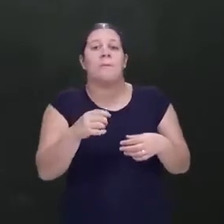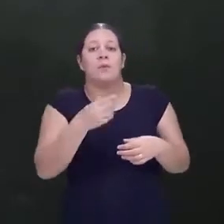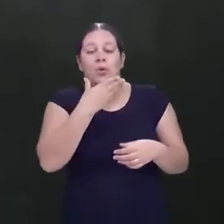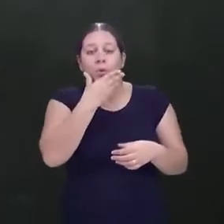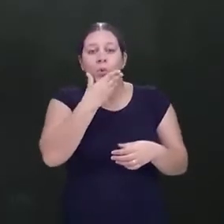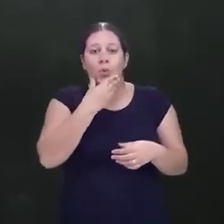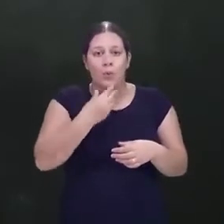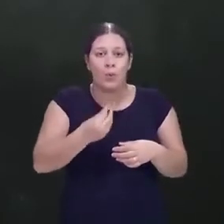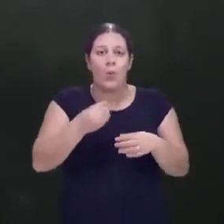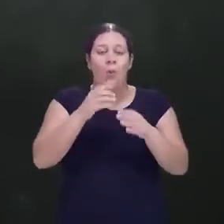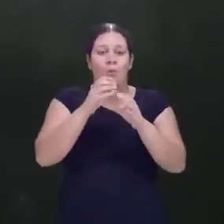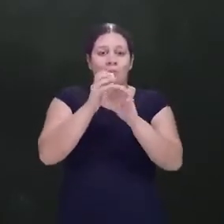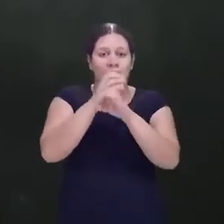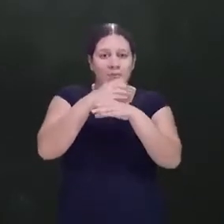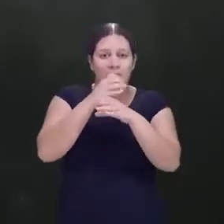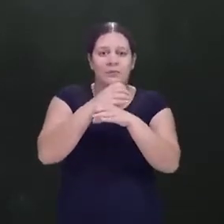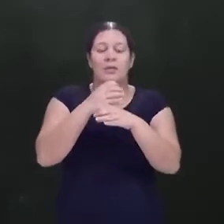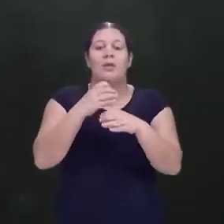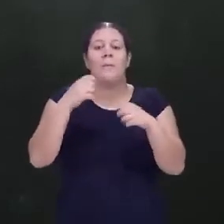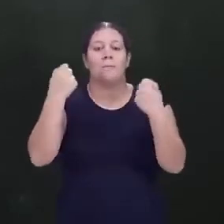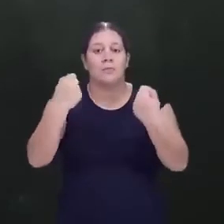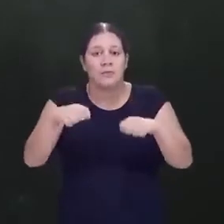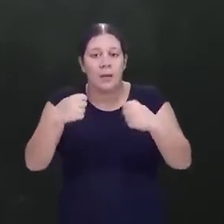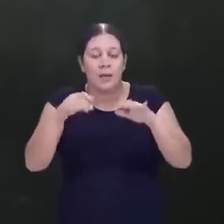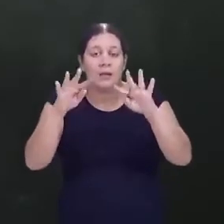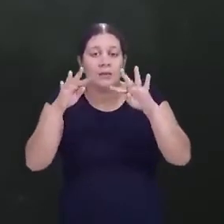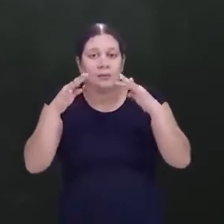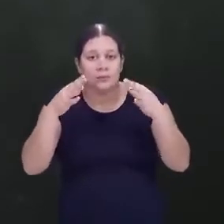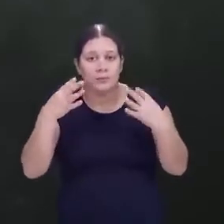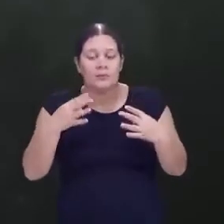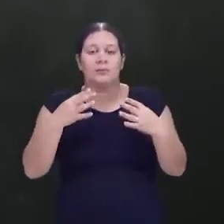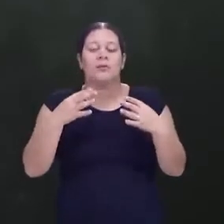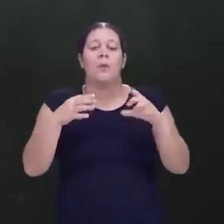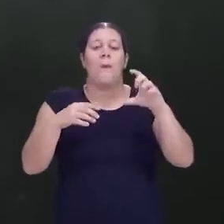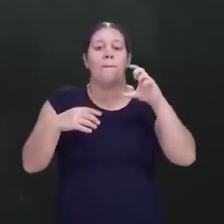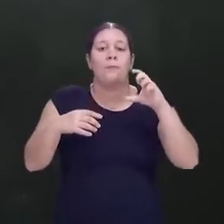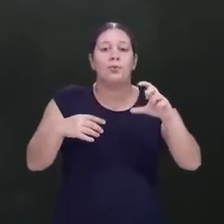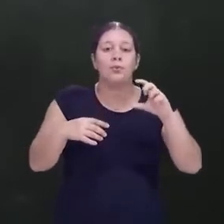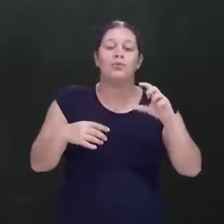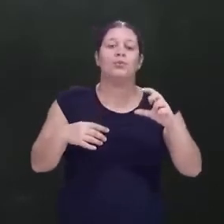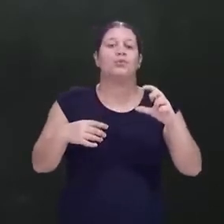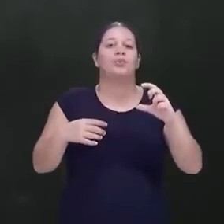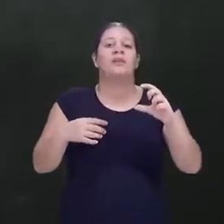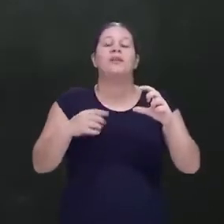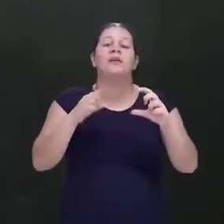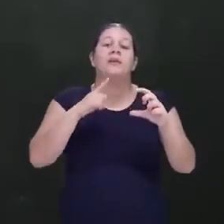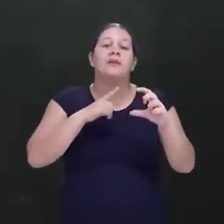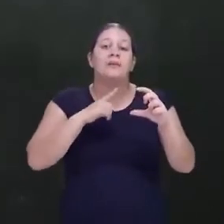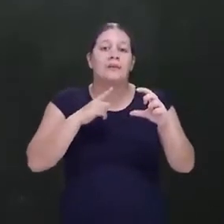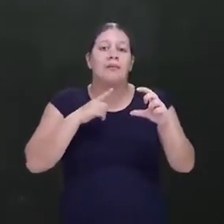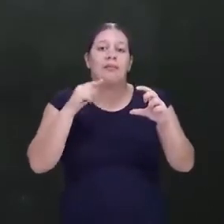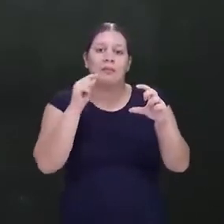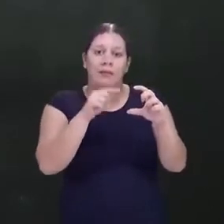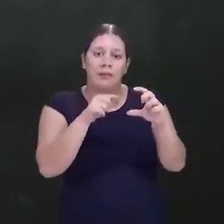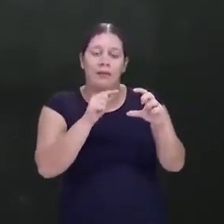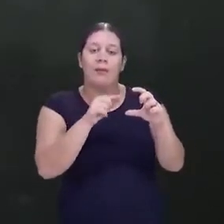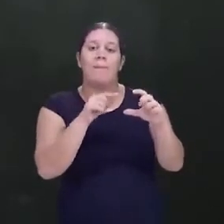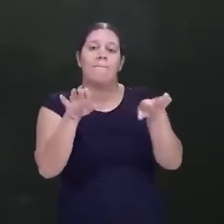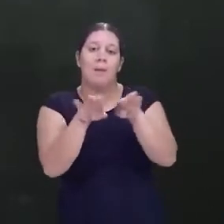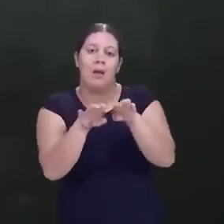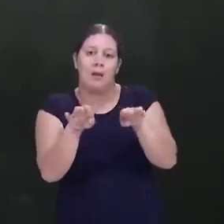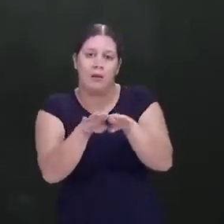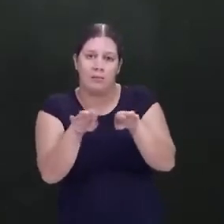químicas também há uma proporção entre os reagentes e os produtos e que aquela proporção ela é